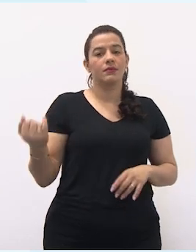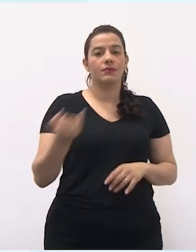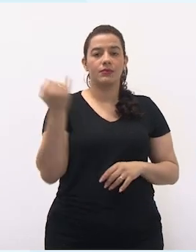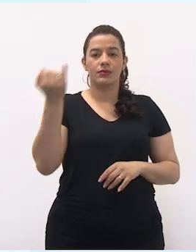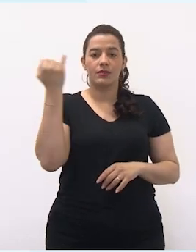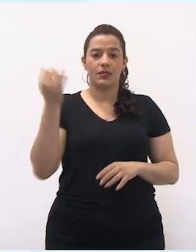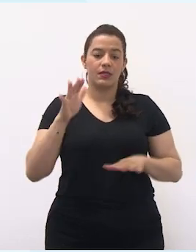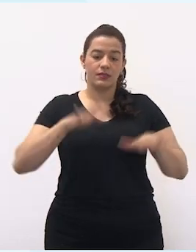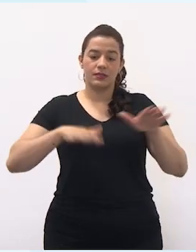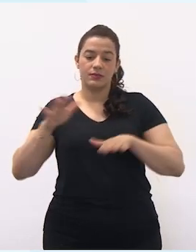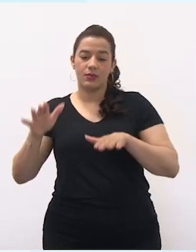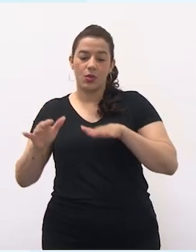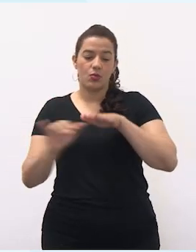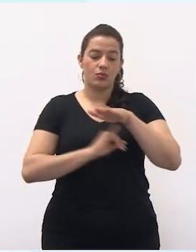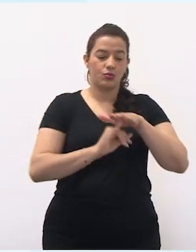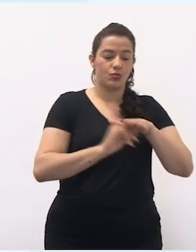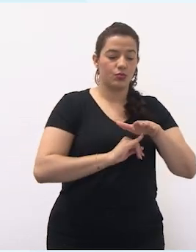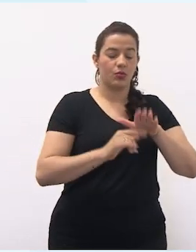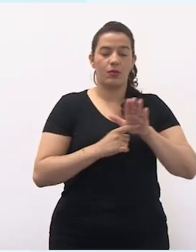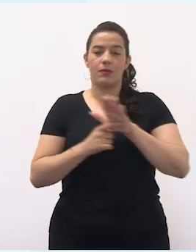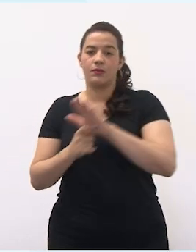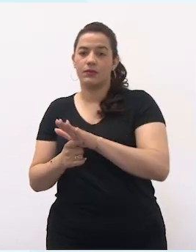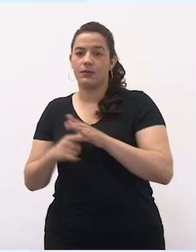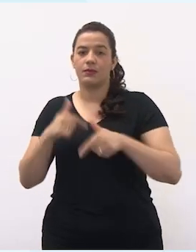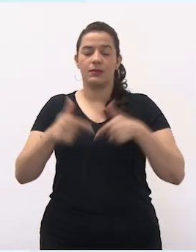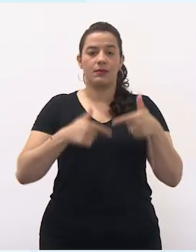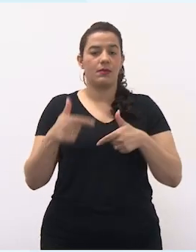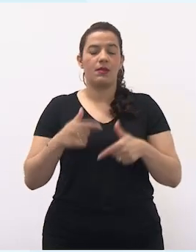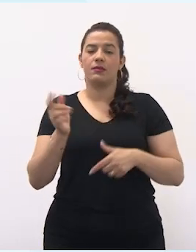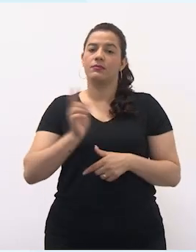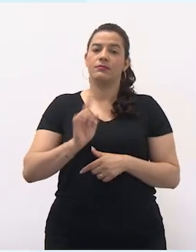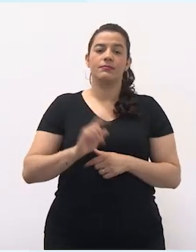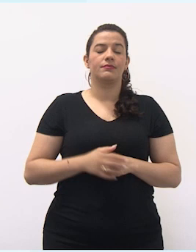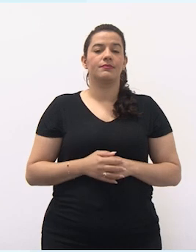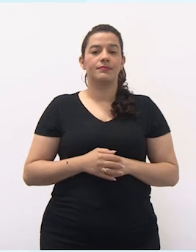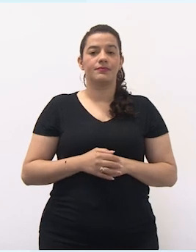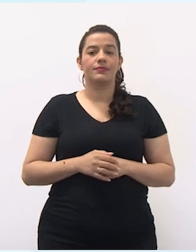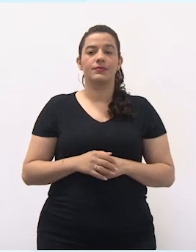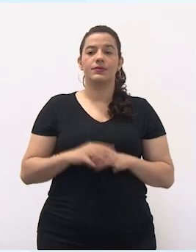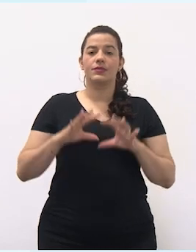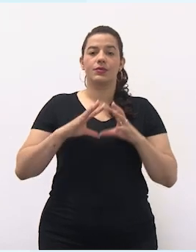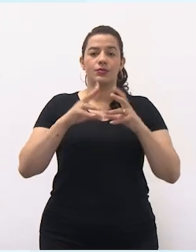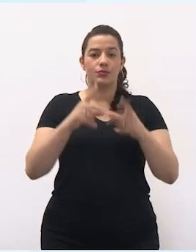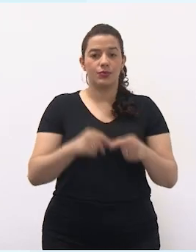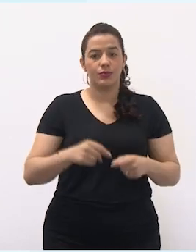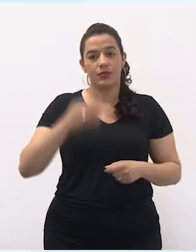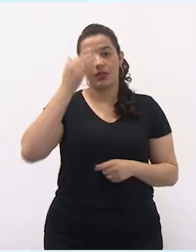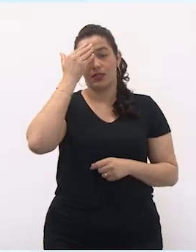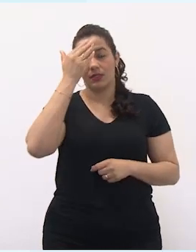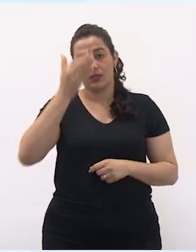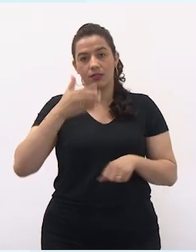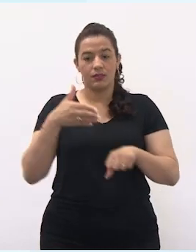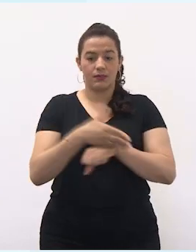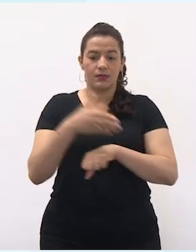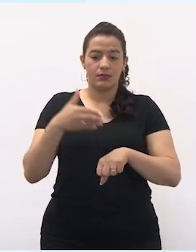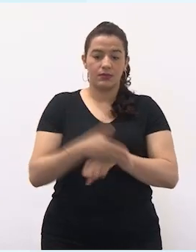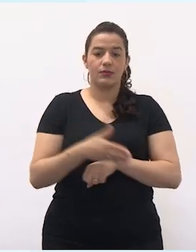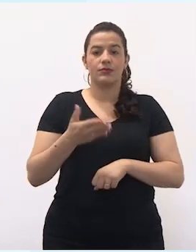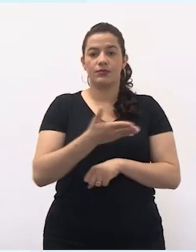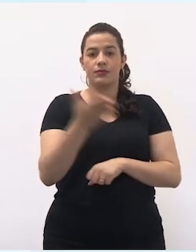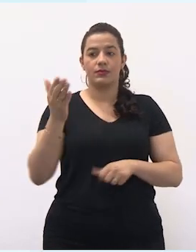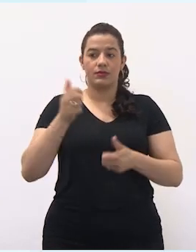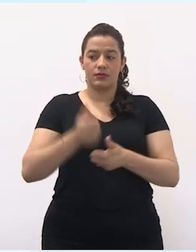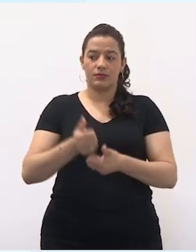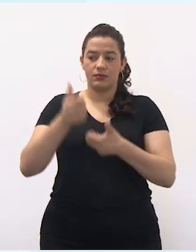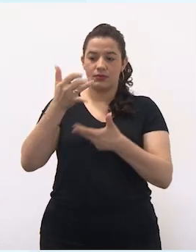ação institucional para que a gente possa trabalhar em cima disso. Então, contudo, agradeço aí a participação de vocês no